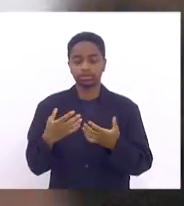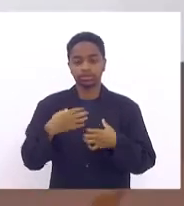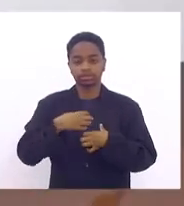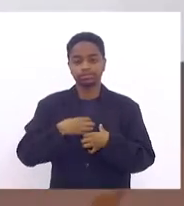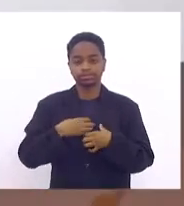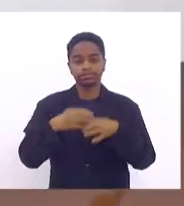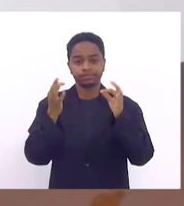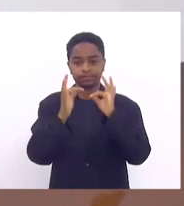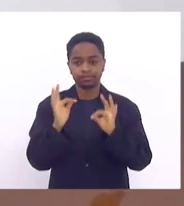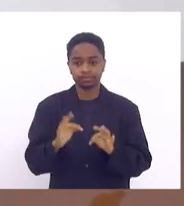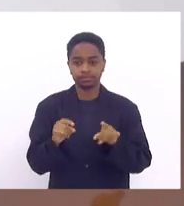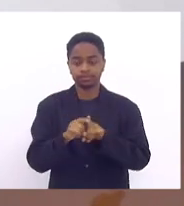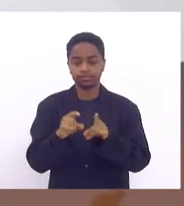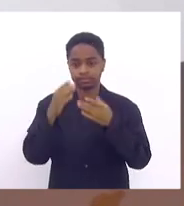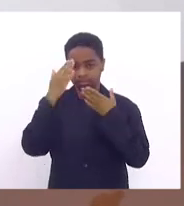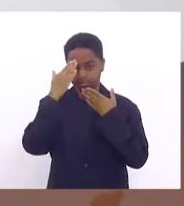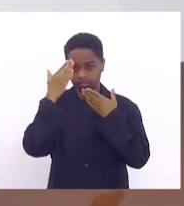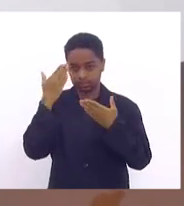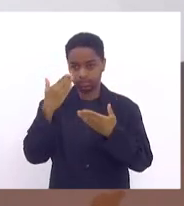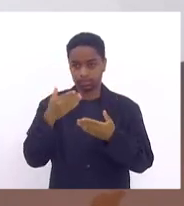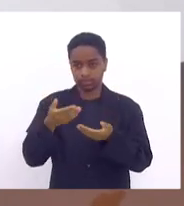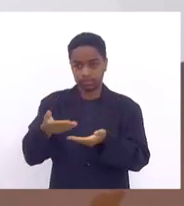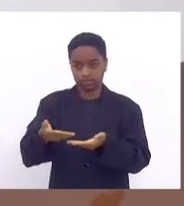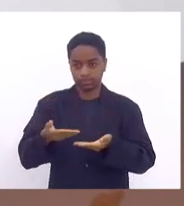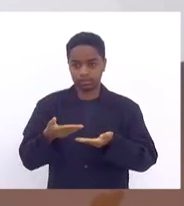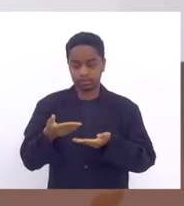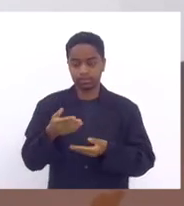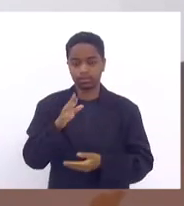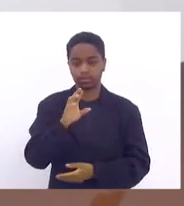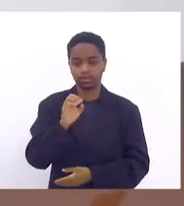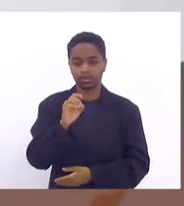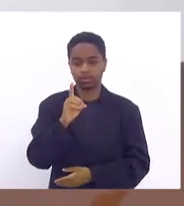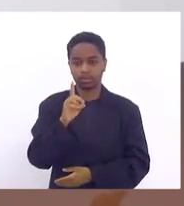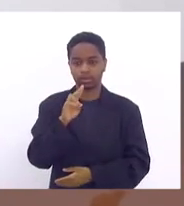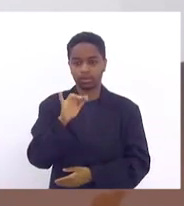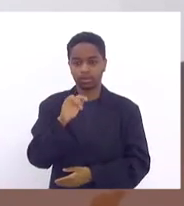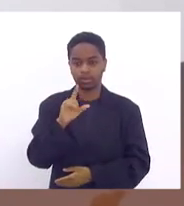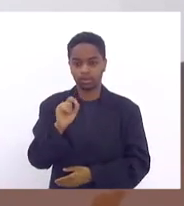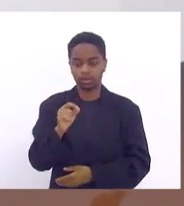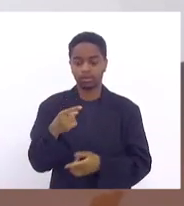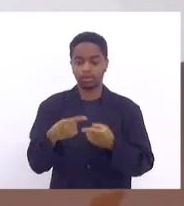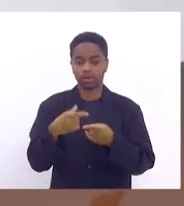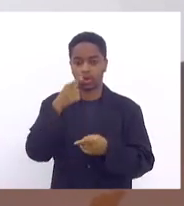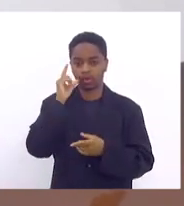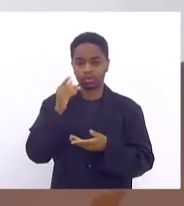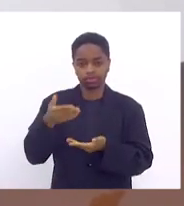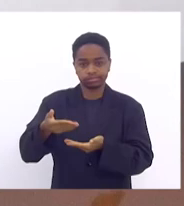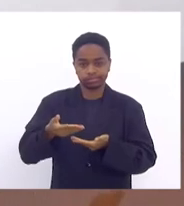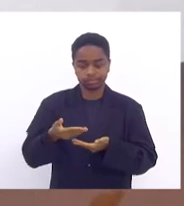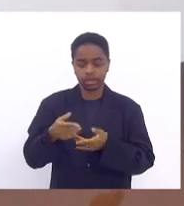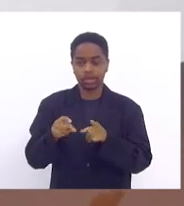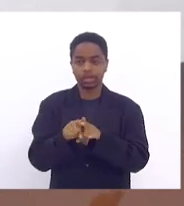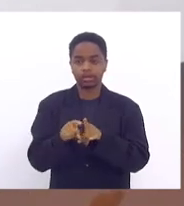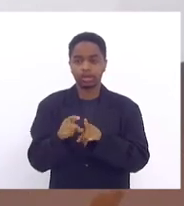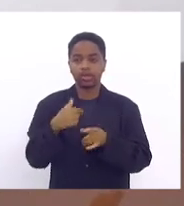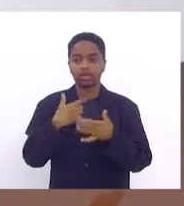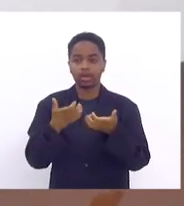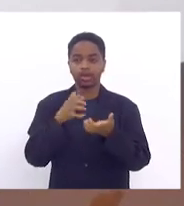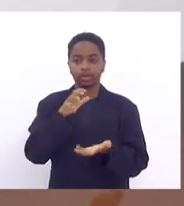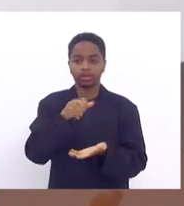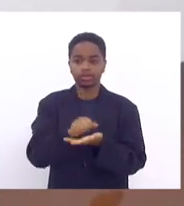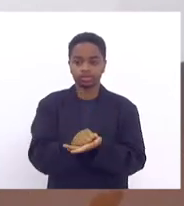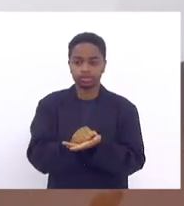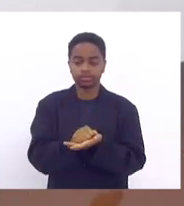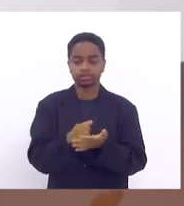satisfação Agradeço também a grande recepção do Dr Rodrigo que me recebeu ontem e queria registrar já